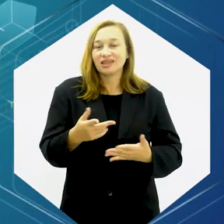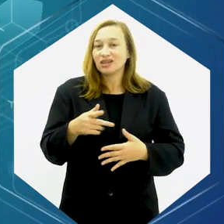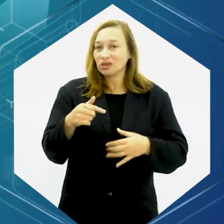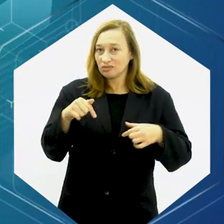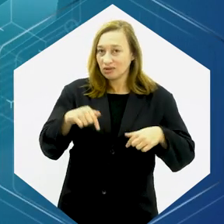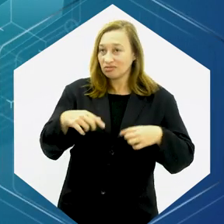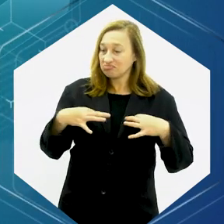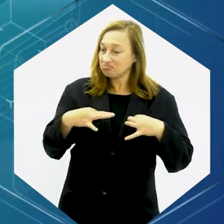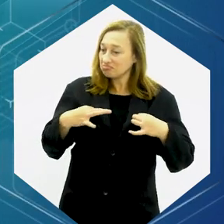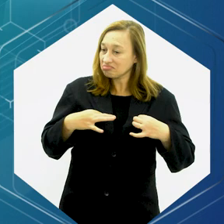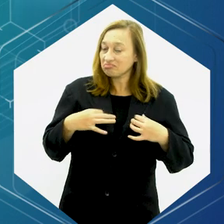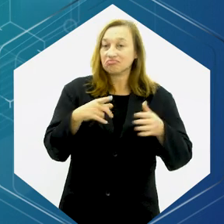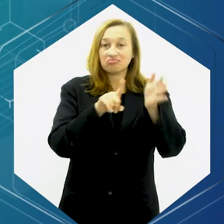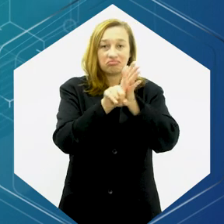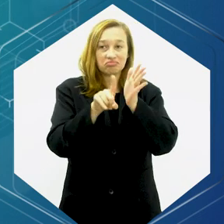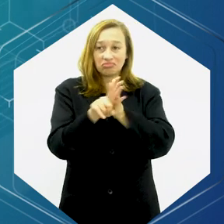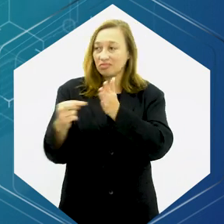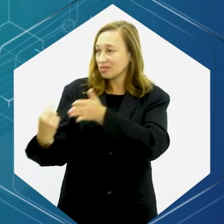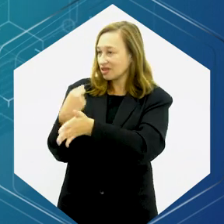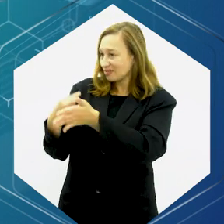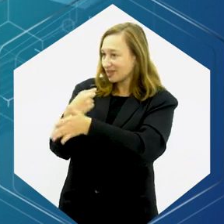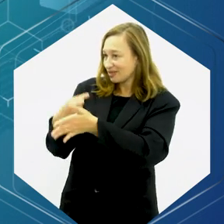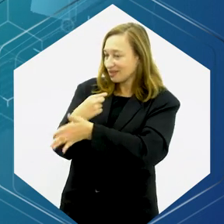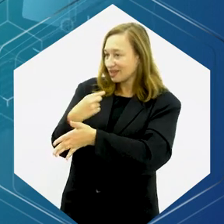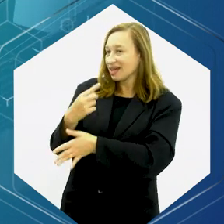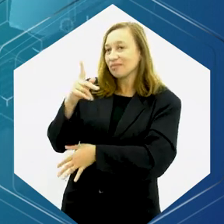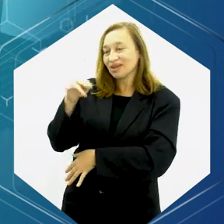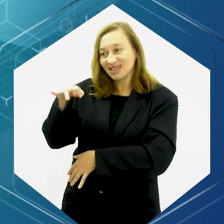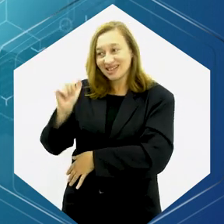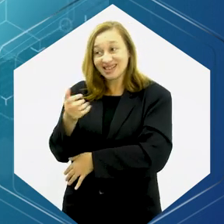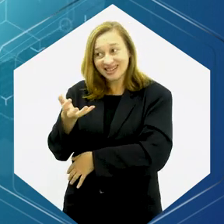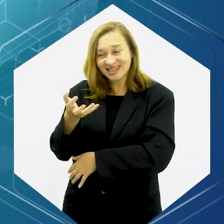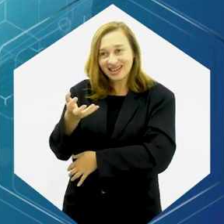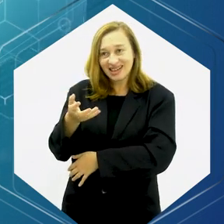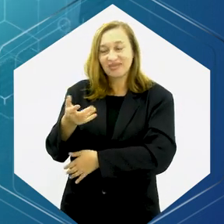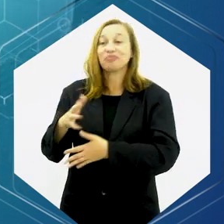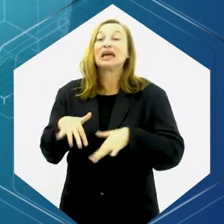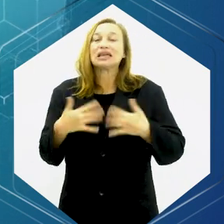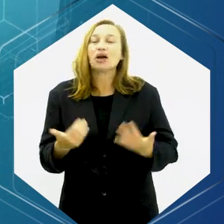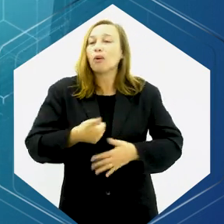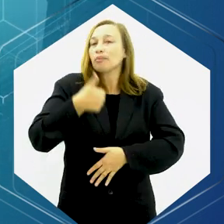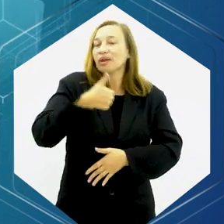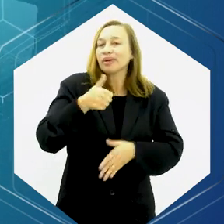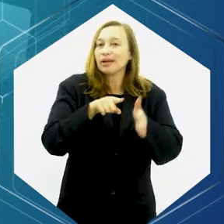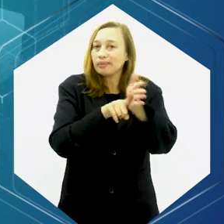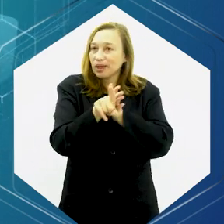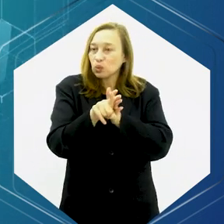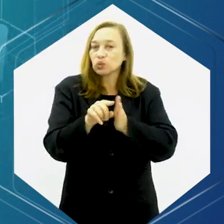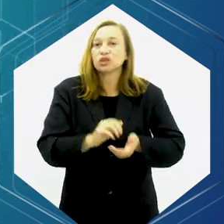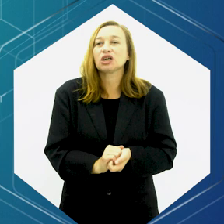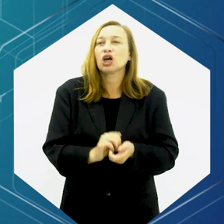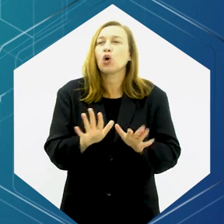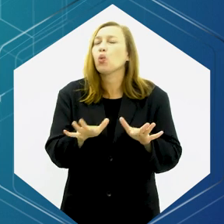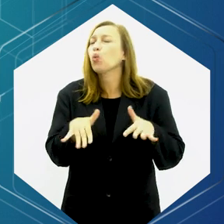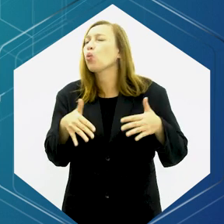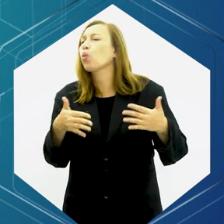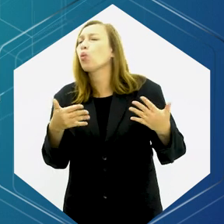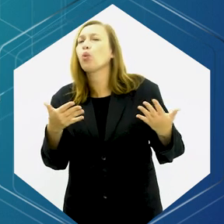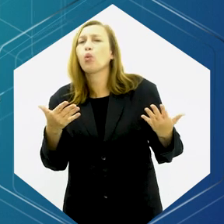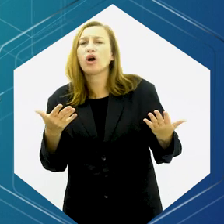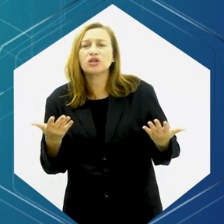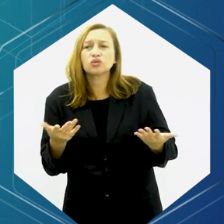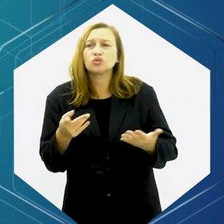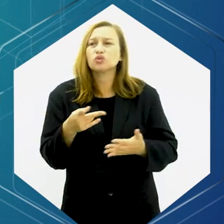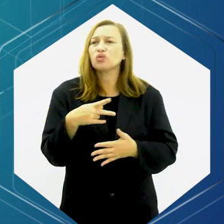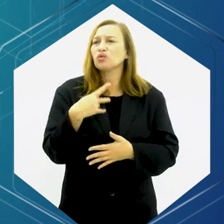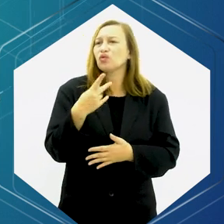disponível para as perguntas que Prila achar conveniente bom então respondendo a primeira pergunta quando quando